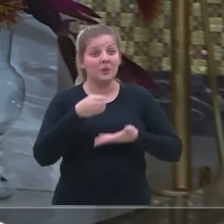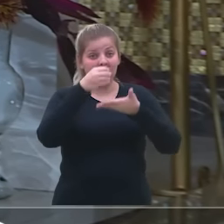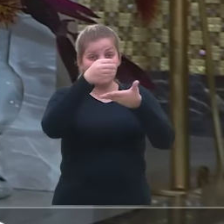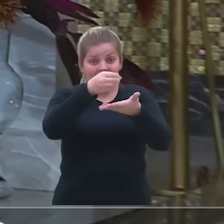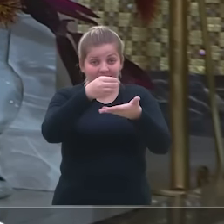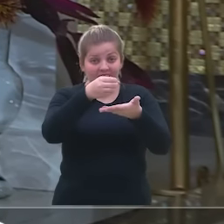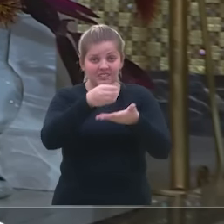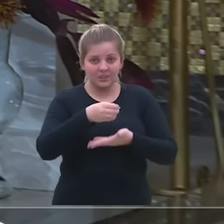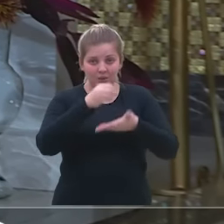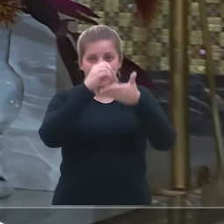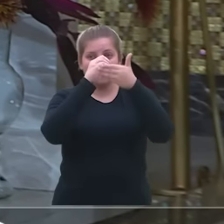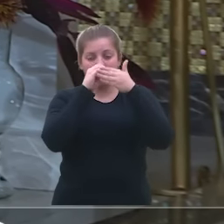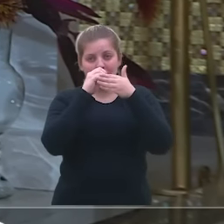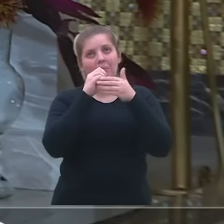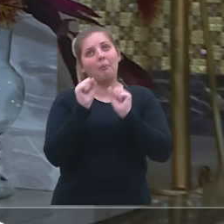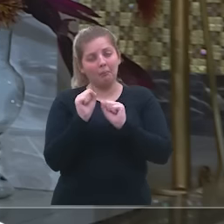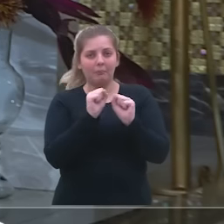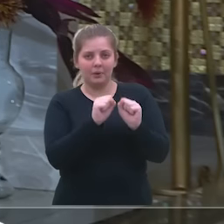cálice é